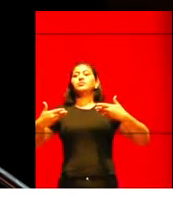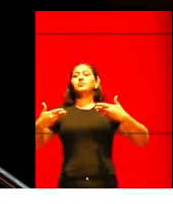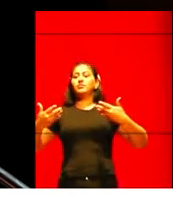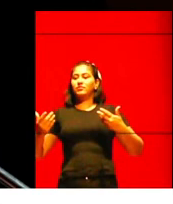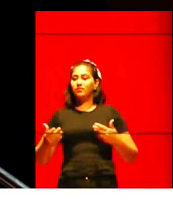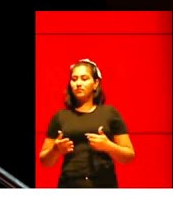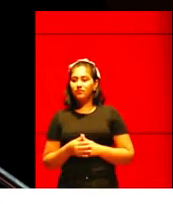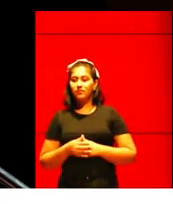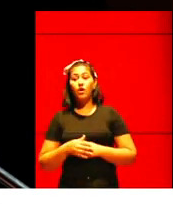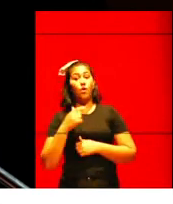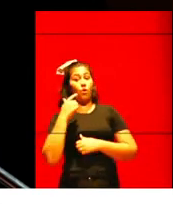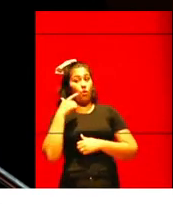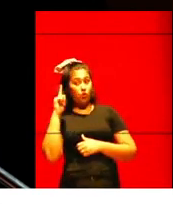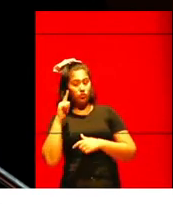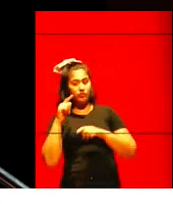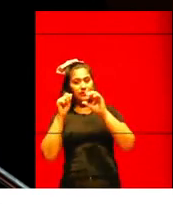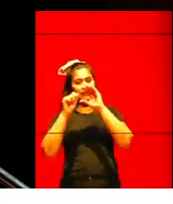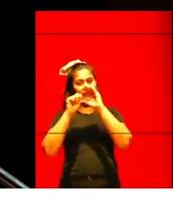característica,